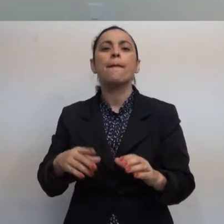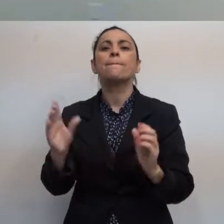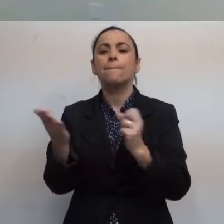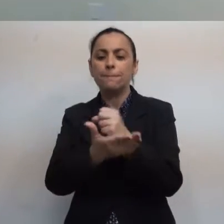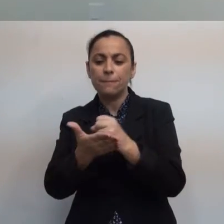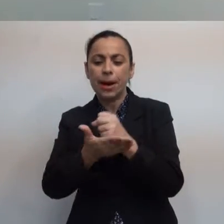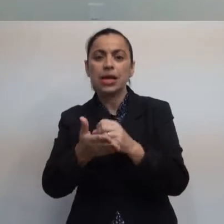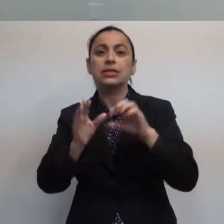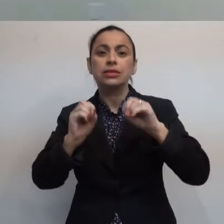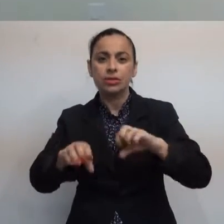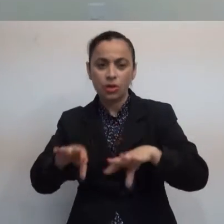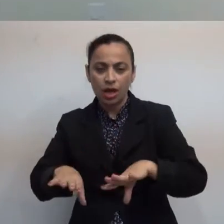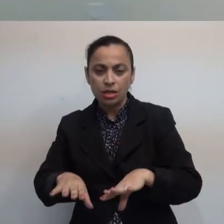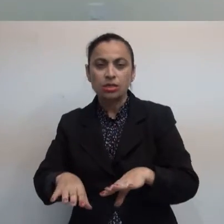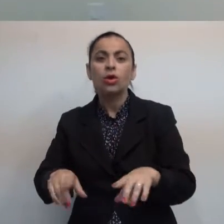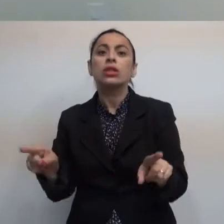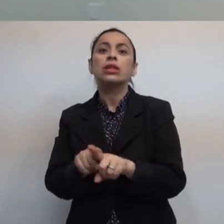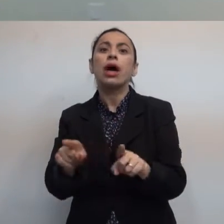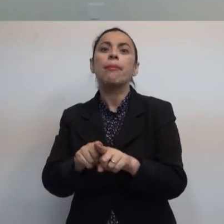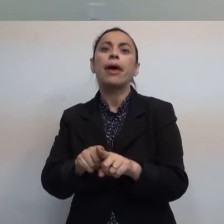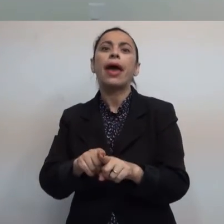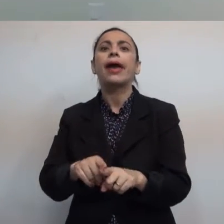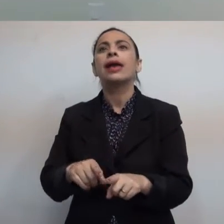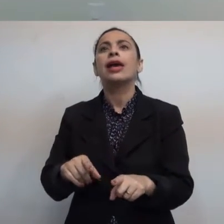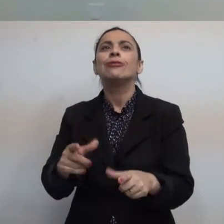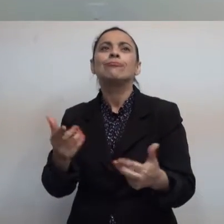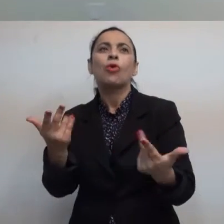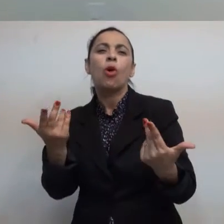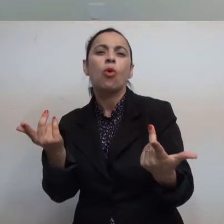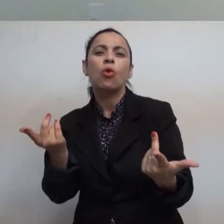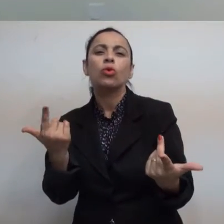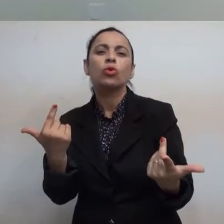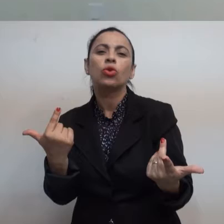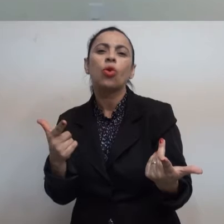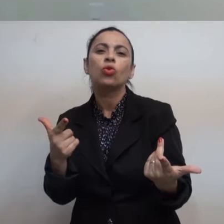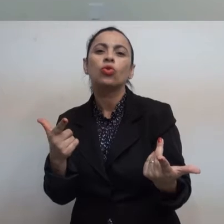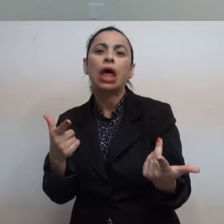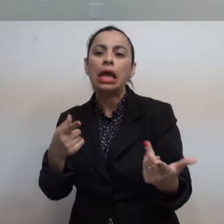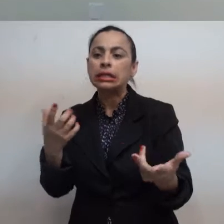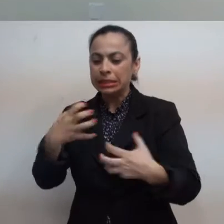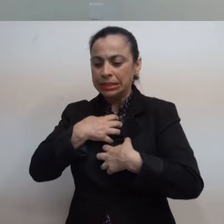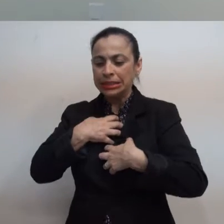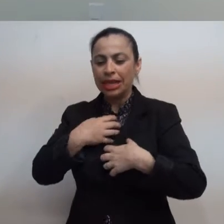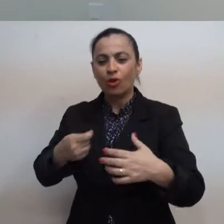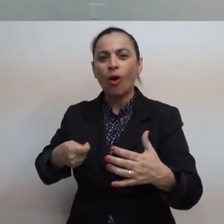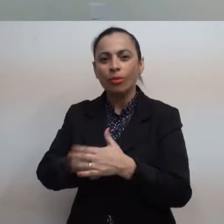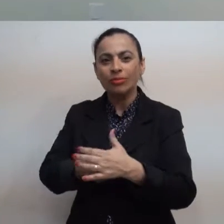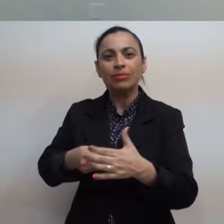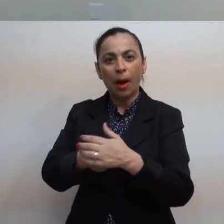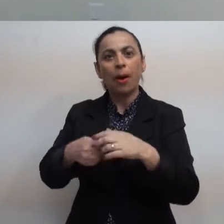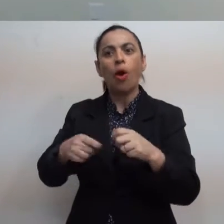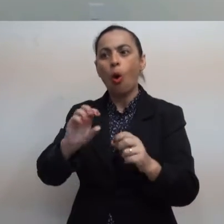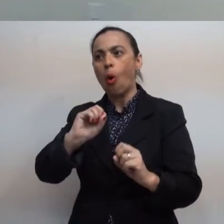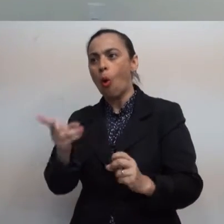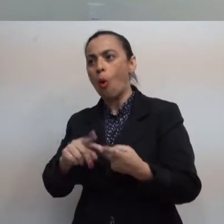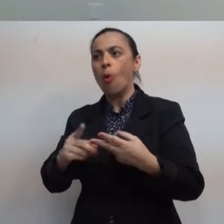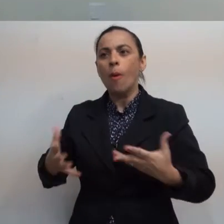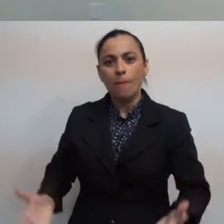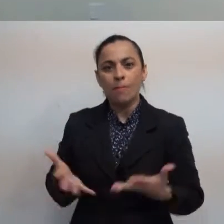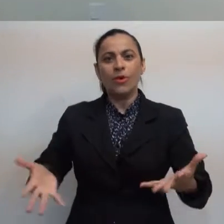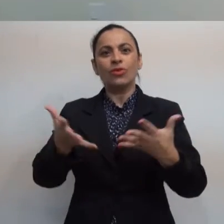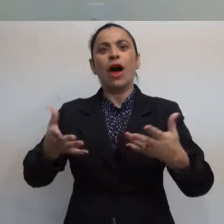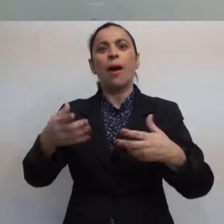escola, sendo um dos pilares dessa educação, também não se sentisse pressionada